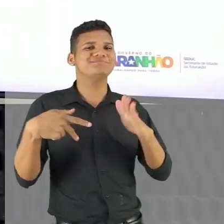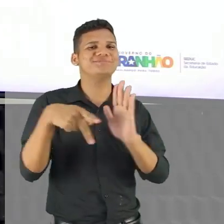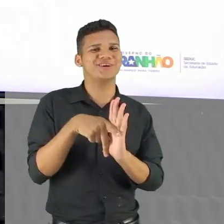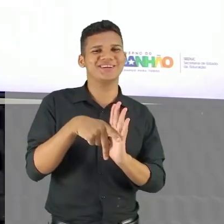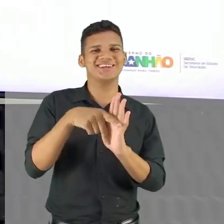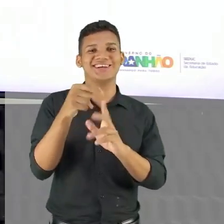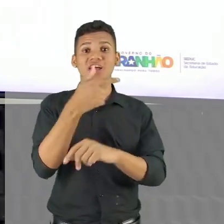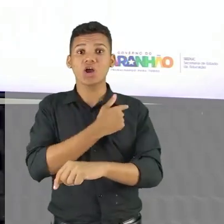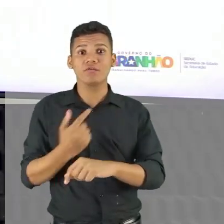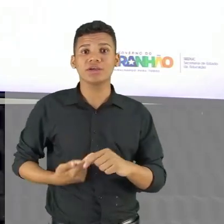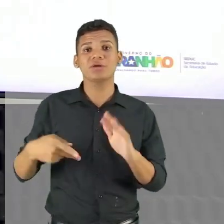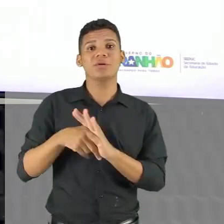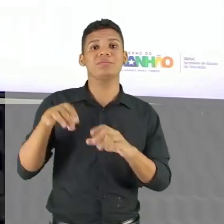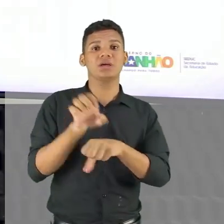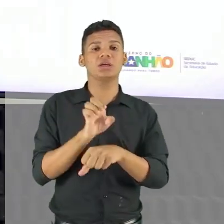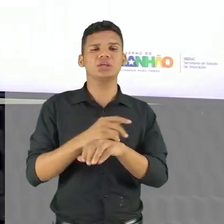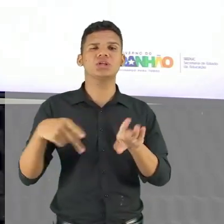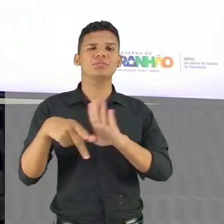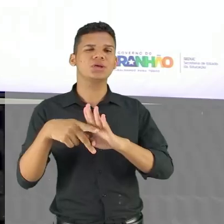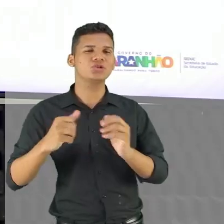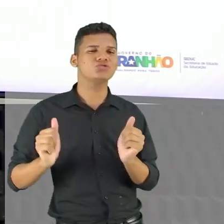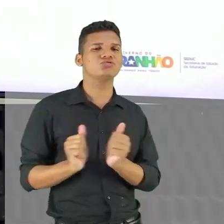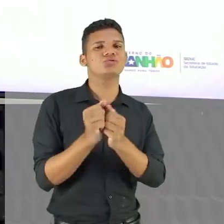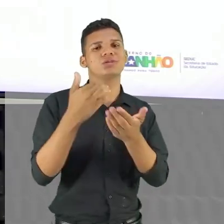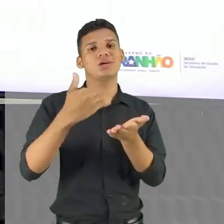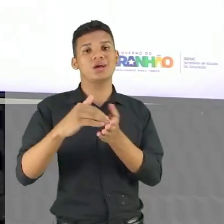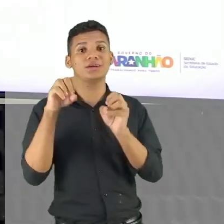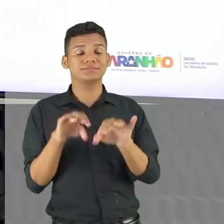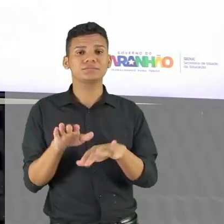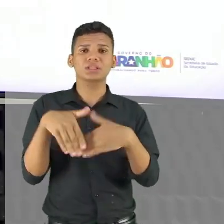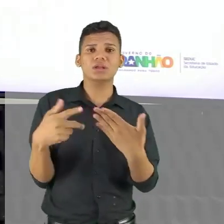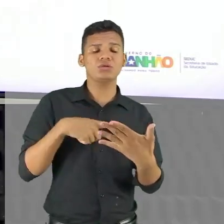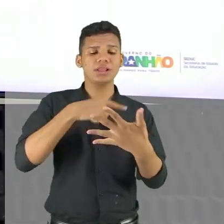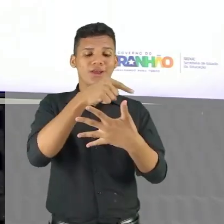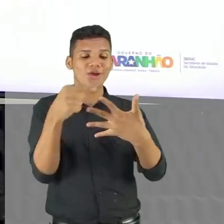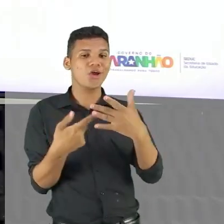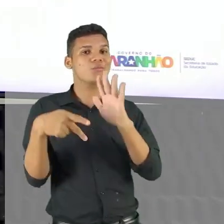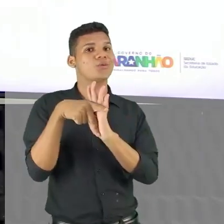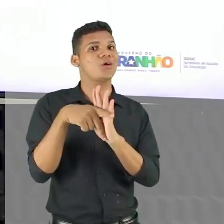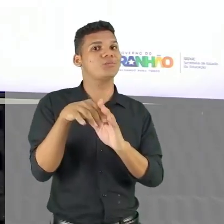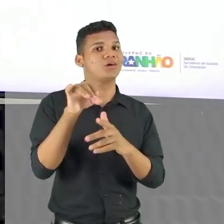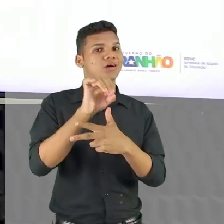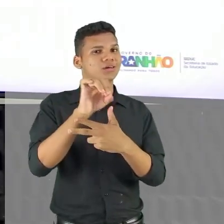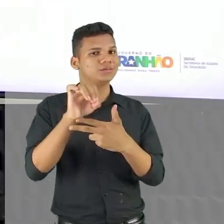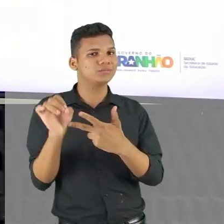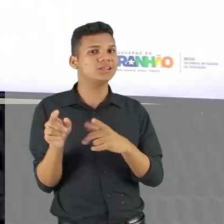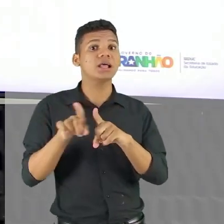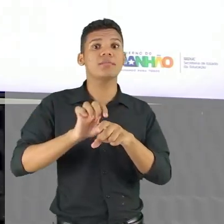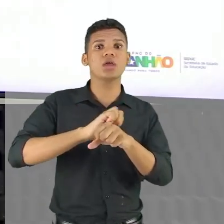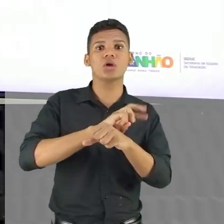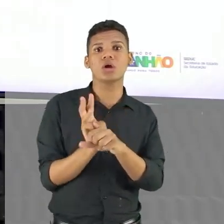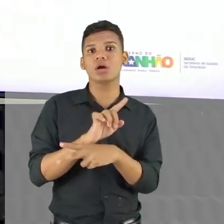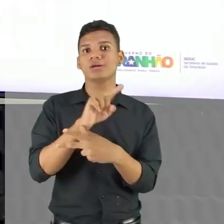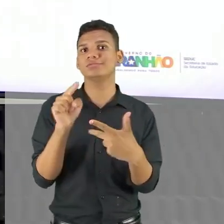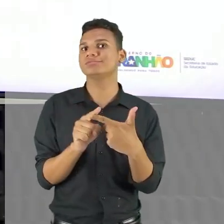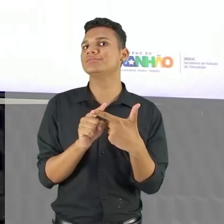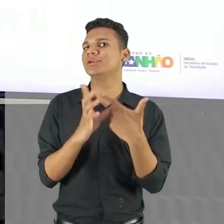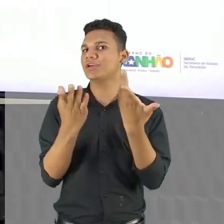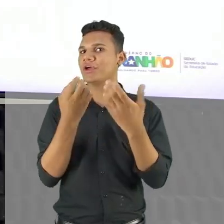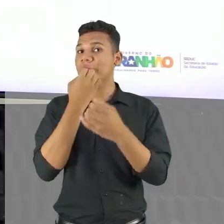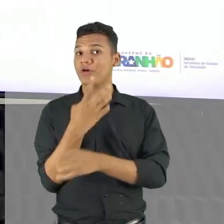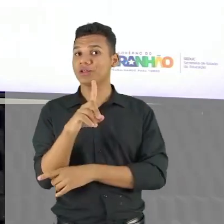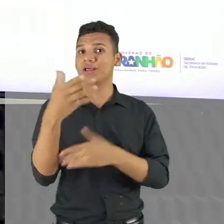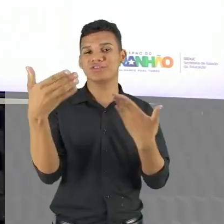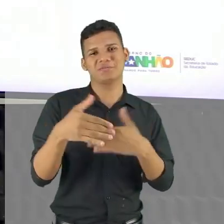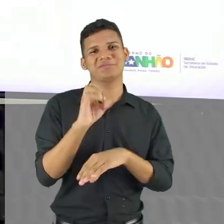com a Secretaria de Estado da Educação, trazendo aqui uma série de questões do Enem, uma série de questões da UEMA, para você mandar muito bem na